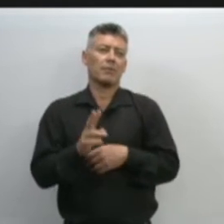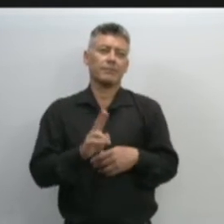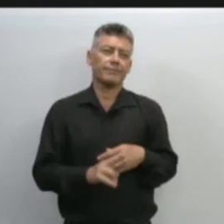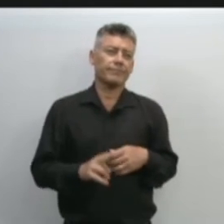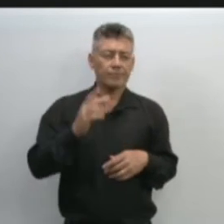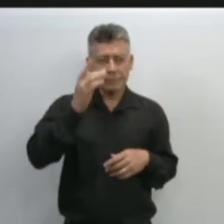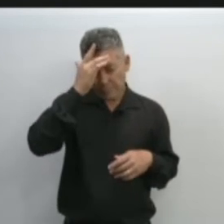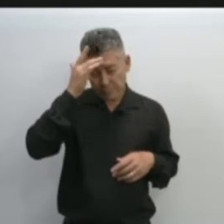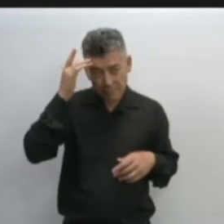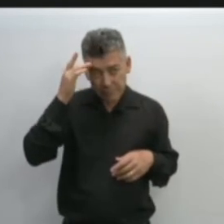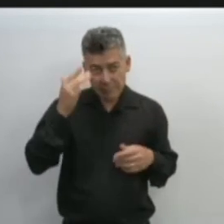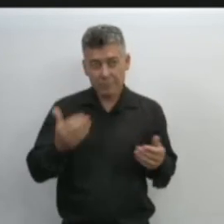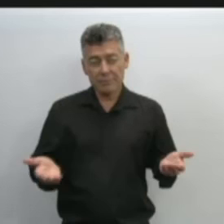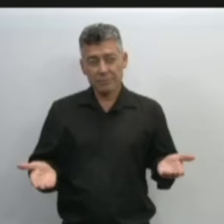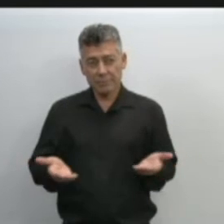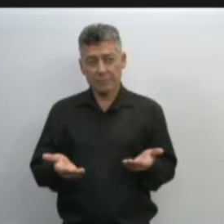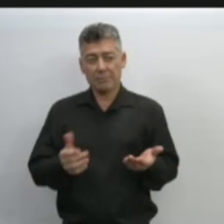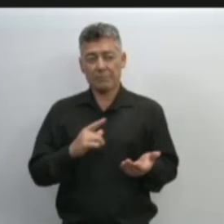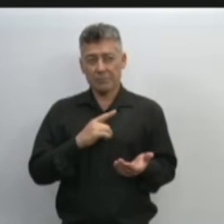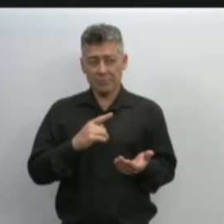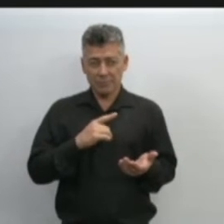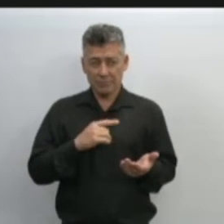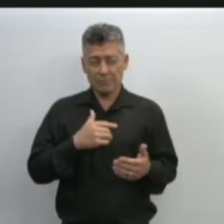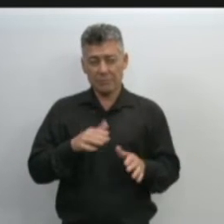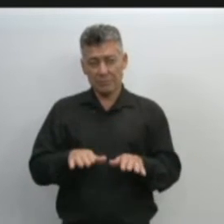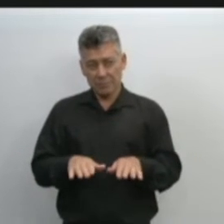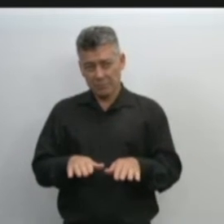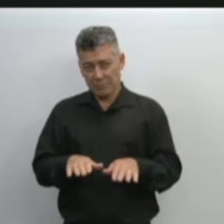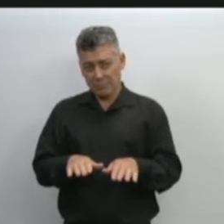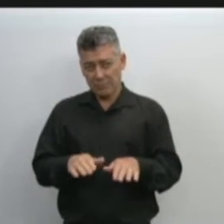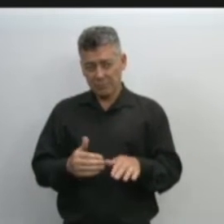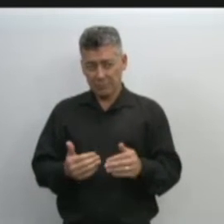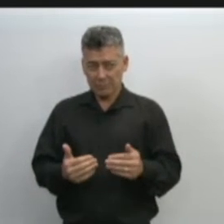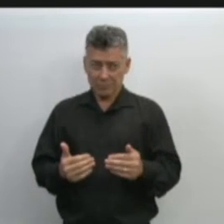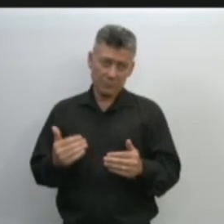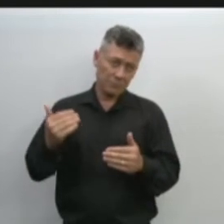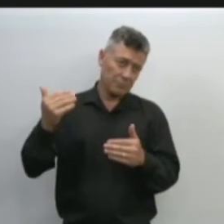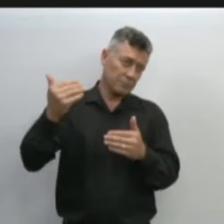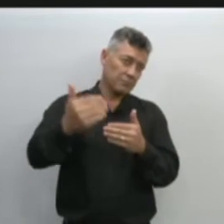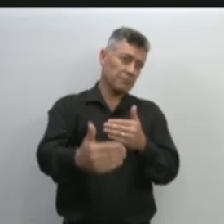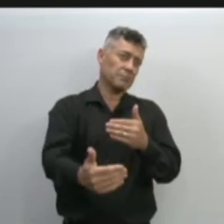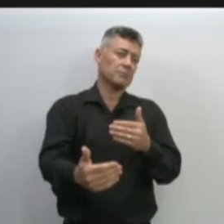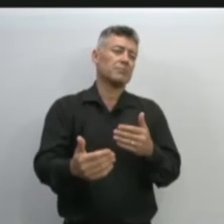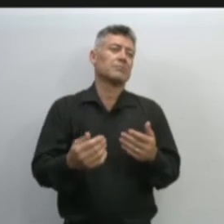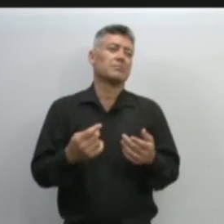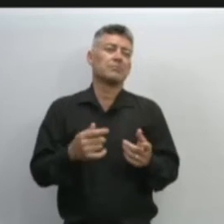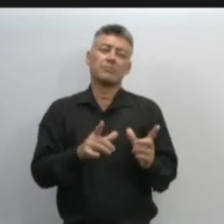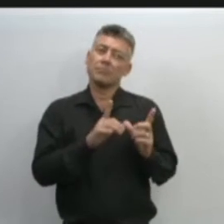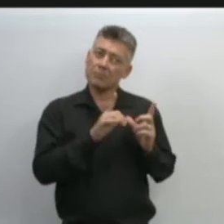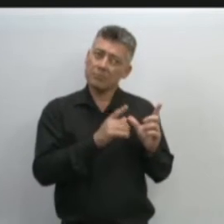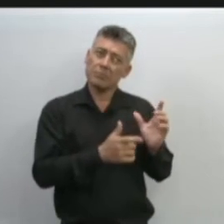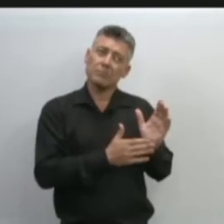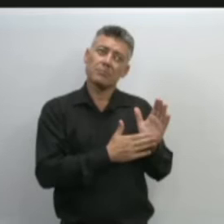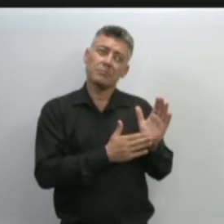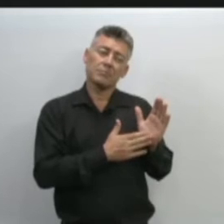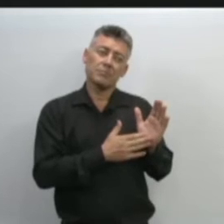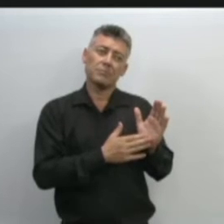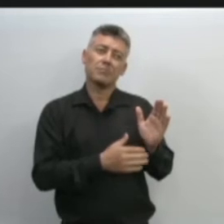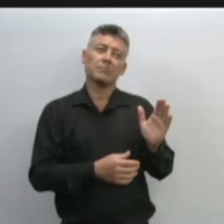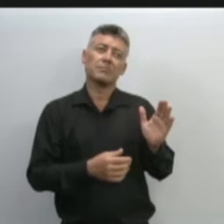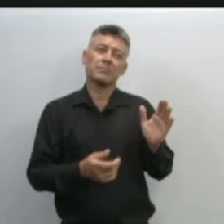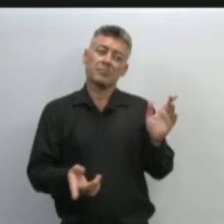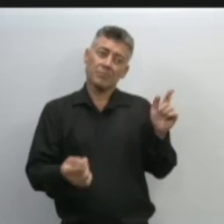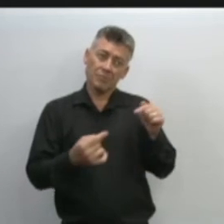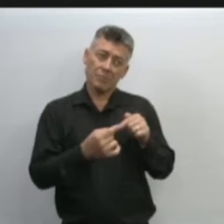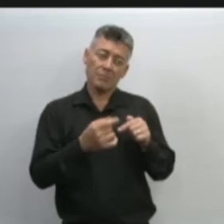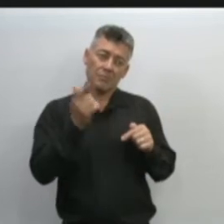pública. E hoje a gente faz mais um passo no reconhecimento dessa profissão com esse projeto que tem traz um dia, que demarca